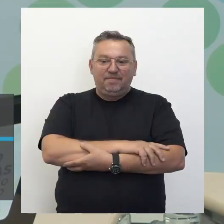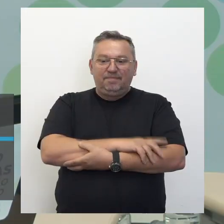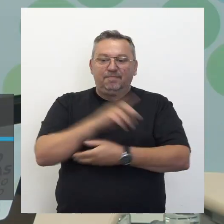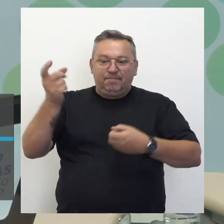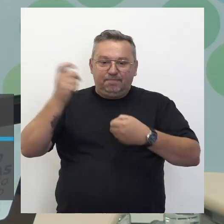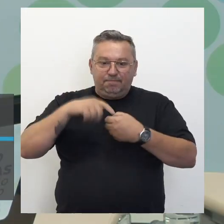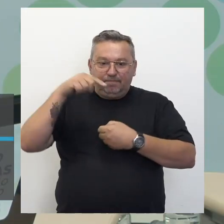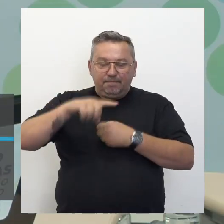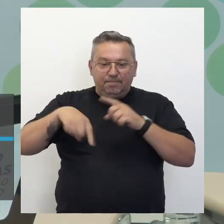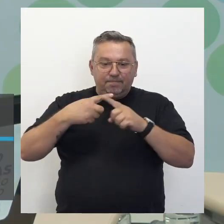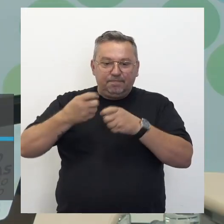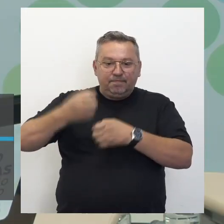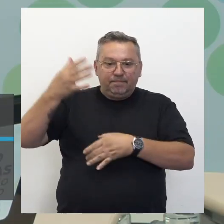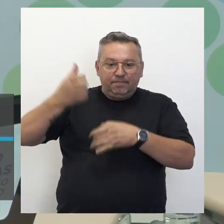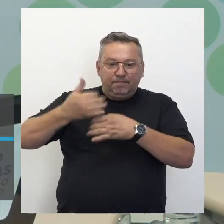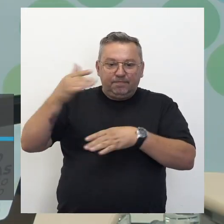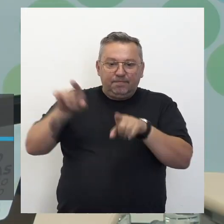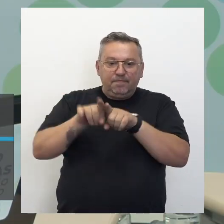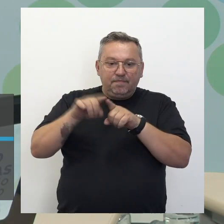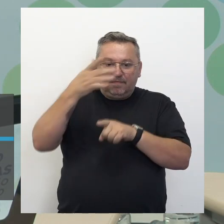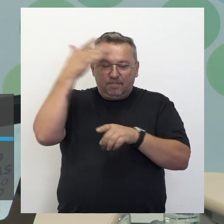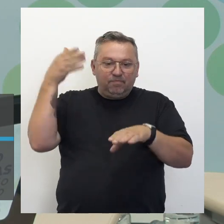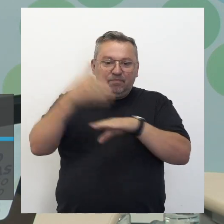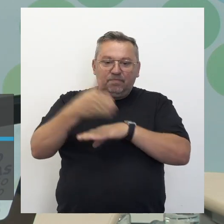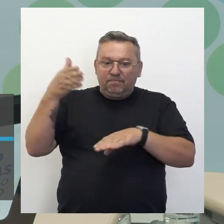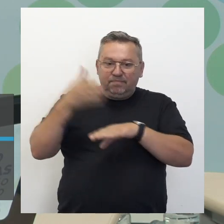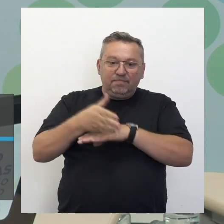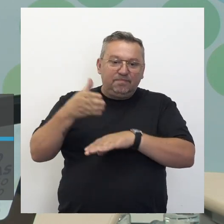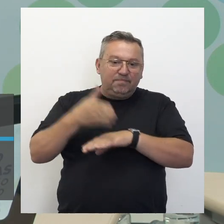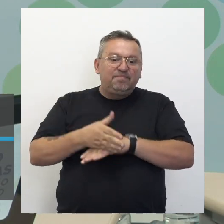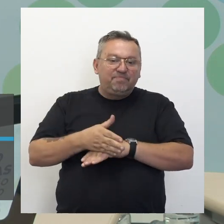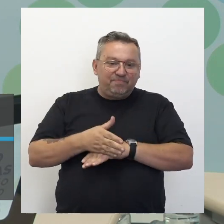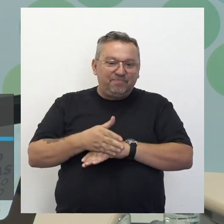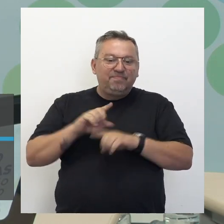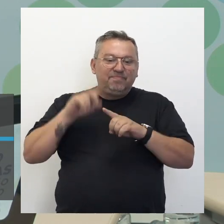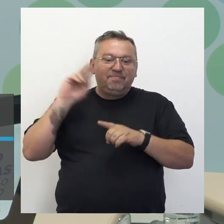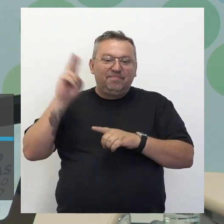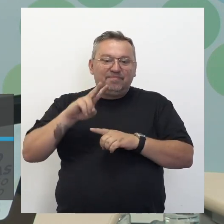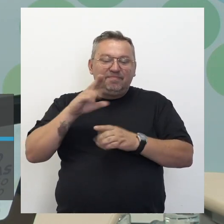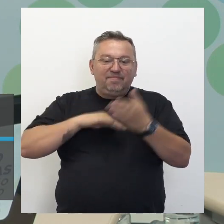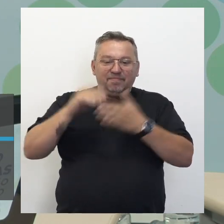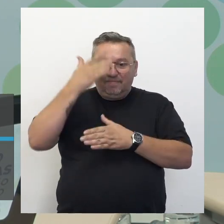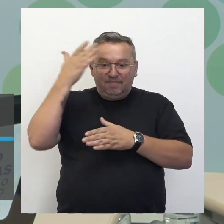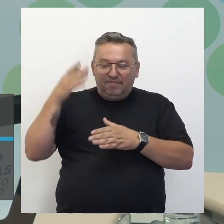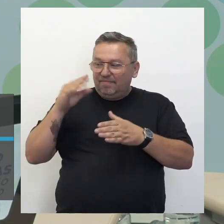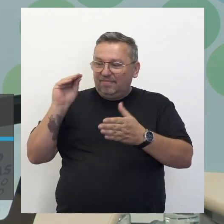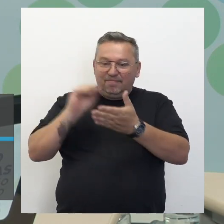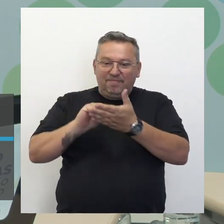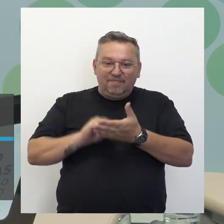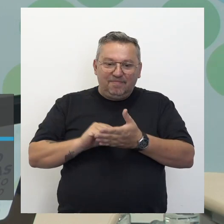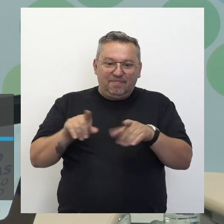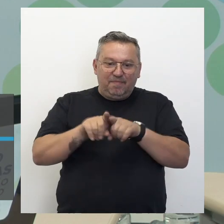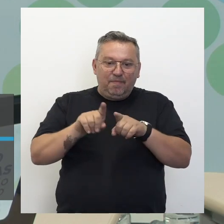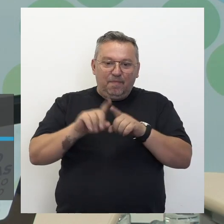Voltando de mais um chat, o pessoal aqui super participando. E ó, foi unânime aqui, todo mundo colocou 1 para o